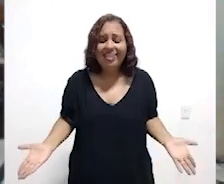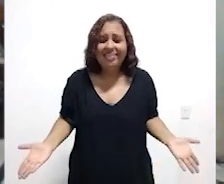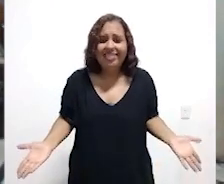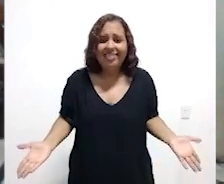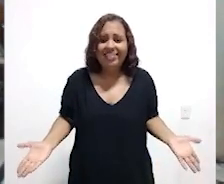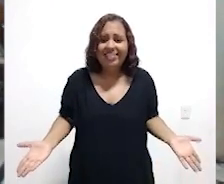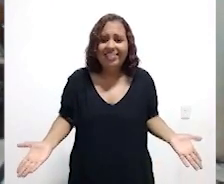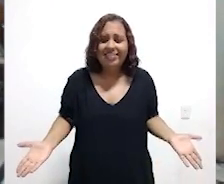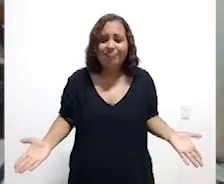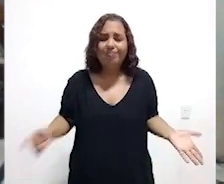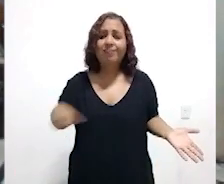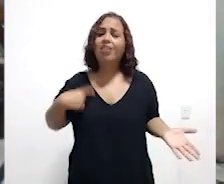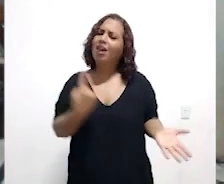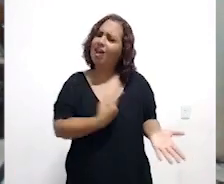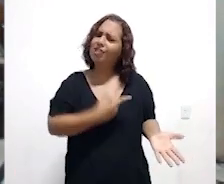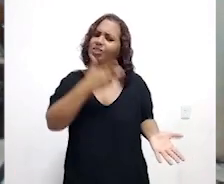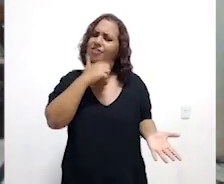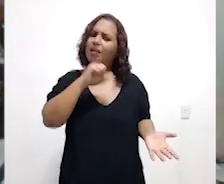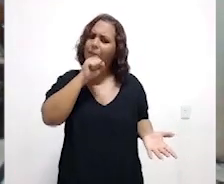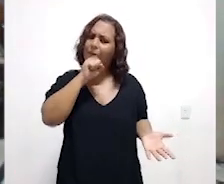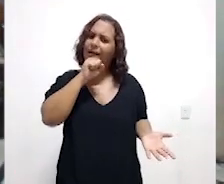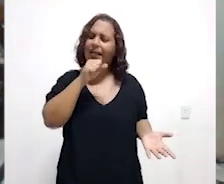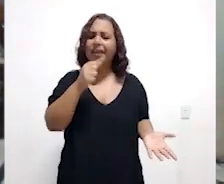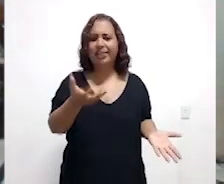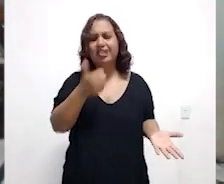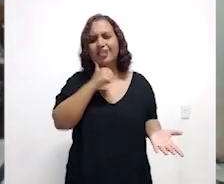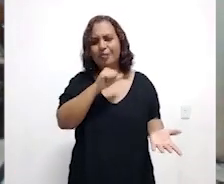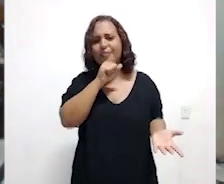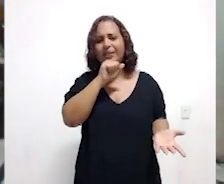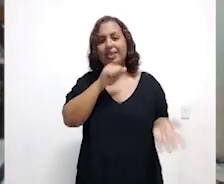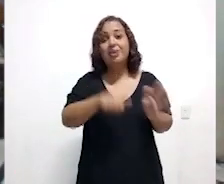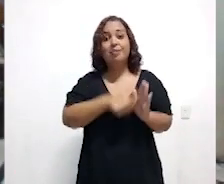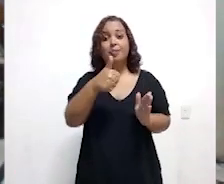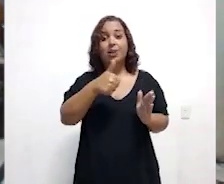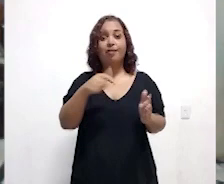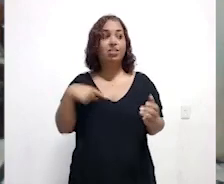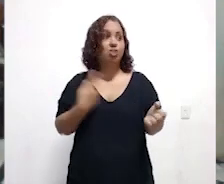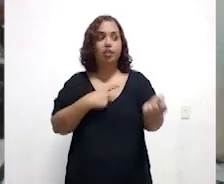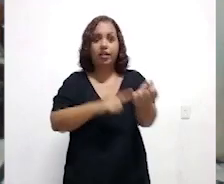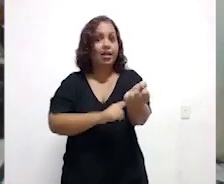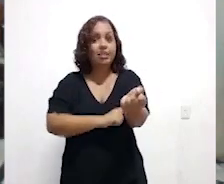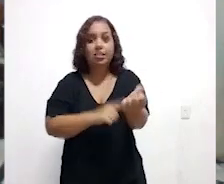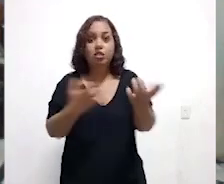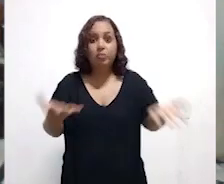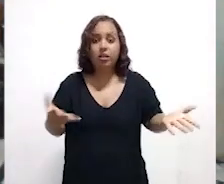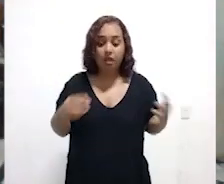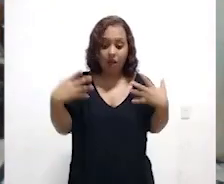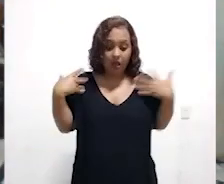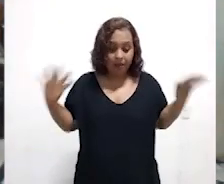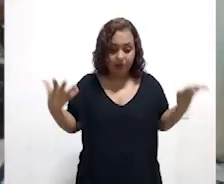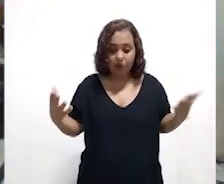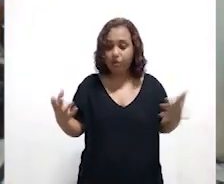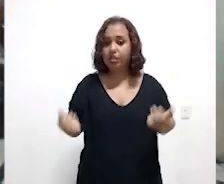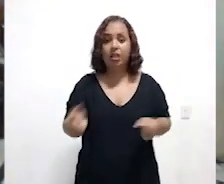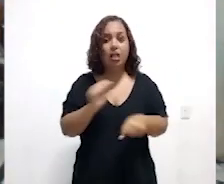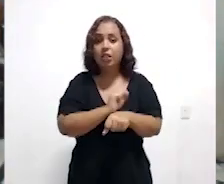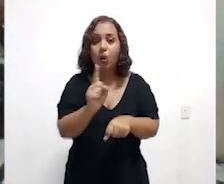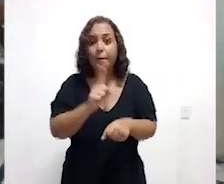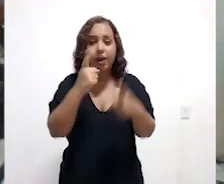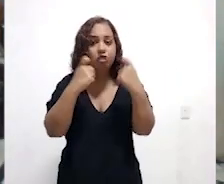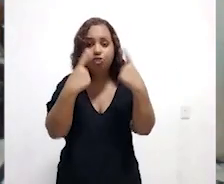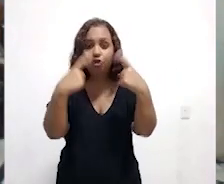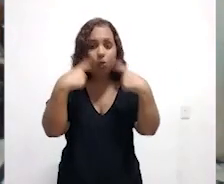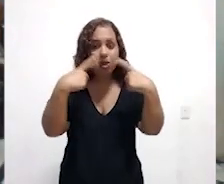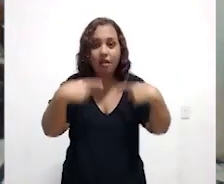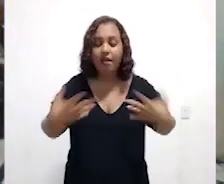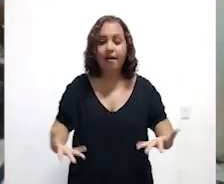A gente, pai de primeira viagem, principalmente, fica desesperado, né? Fica, ai meu Deus, esse menino não para de chorar, o que é isso? Quer dar todos